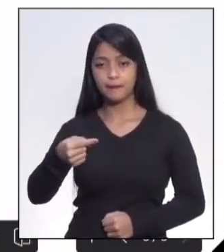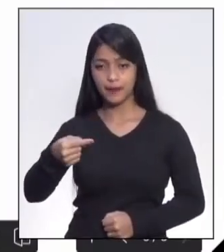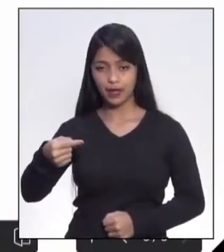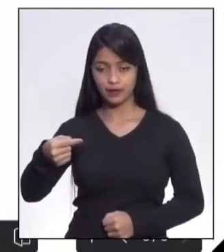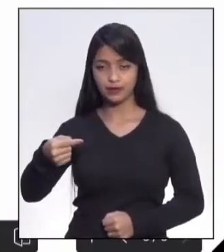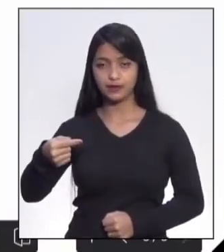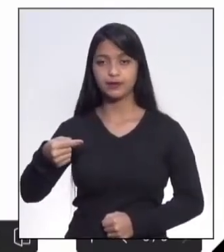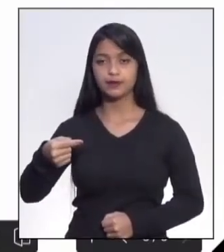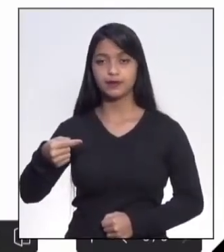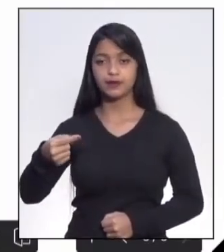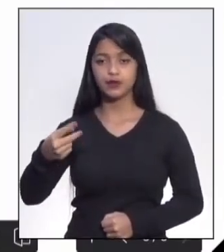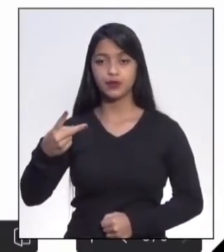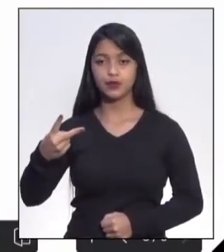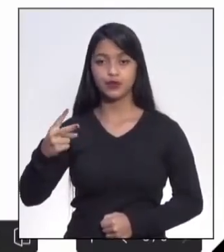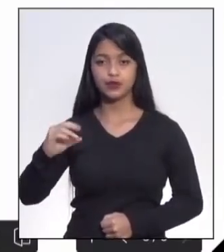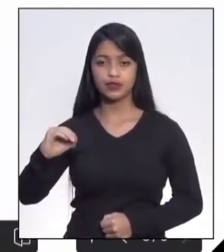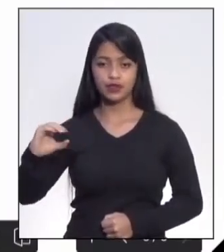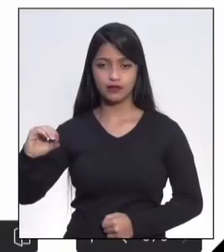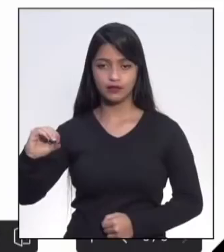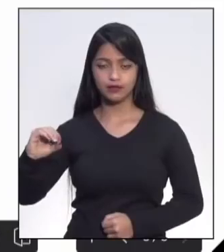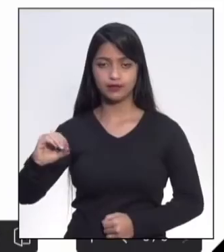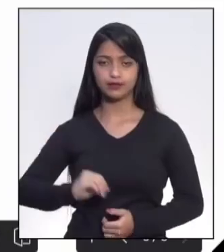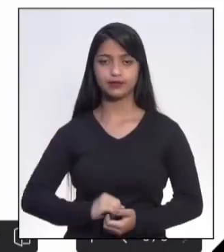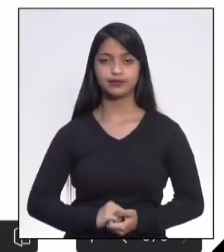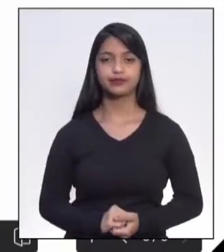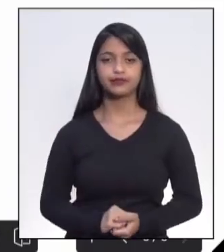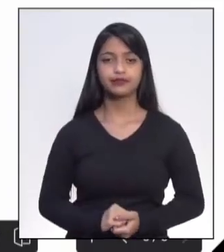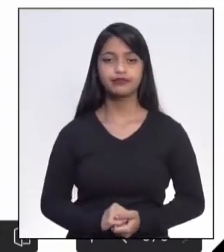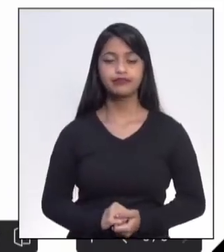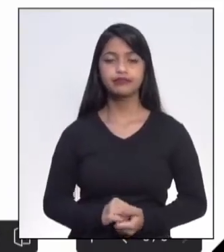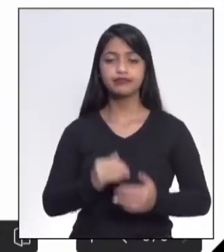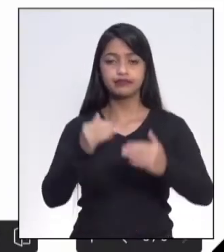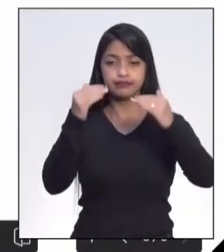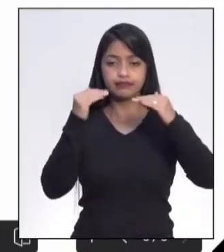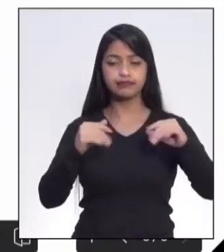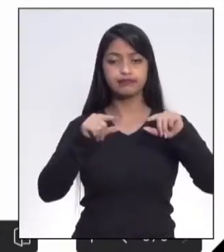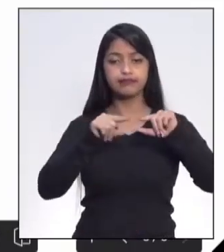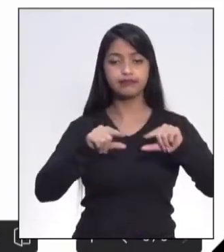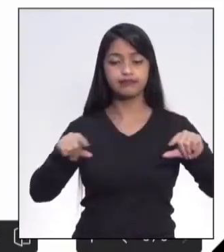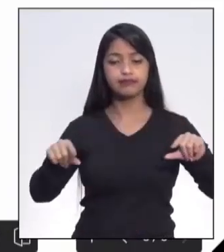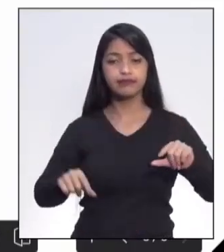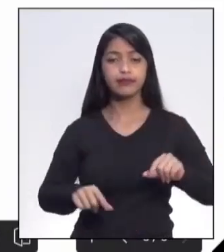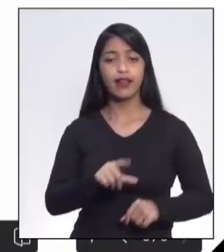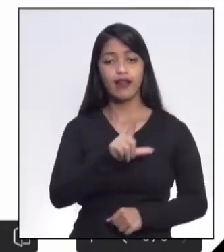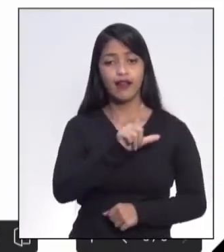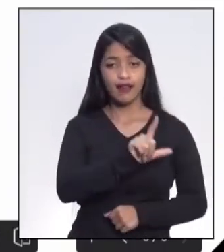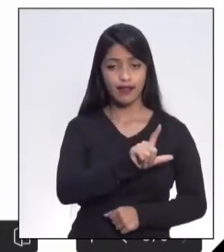menos 200. Terminando, então, L de